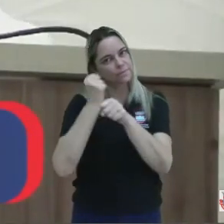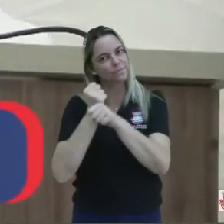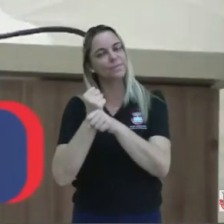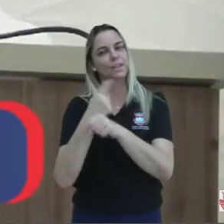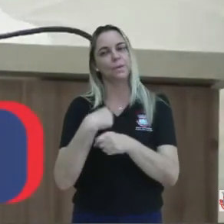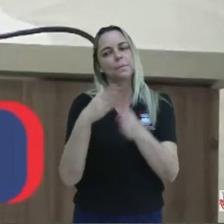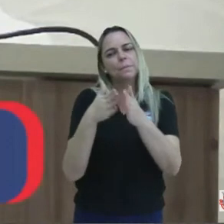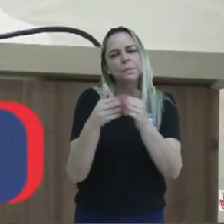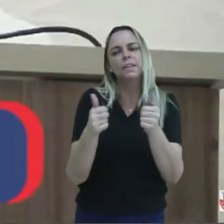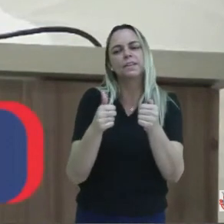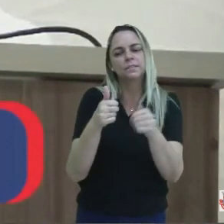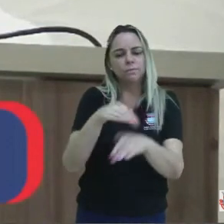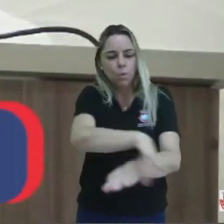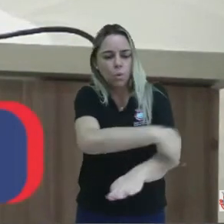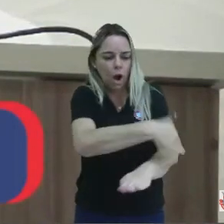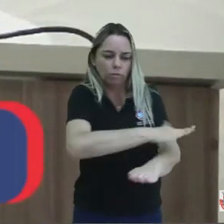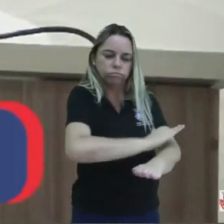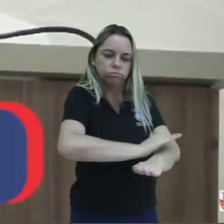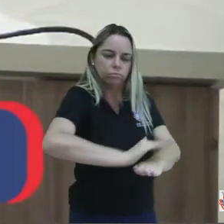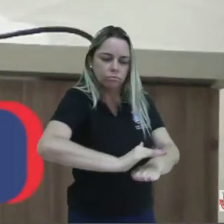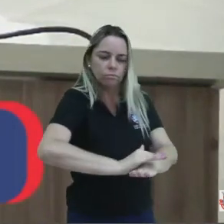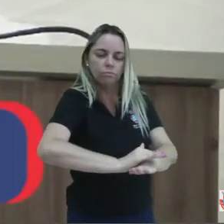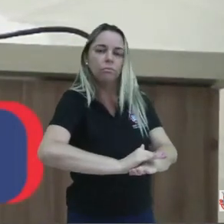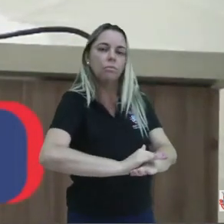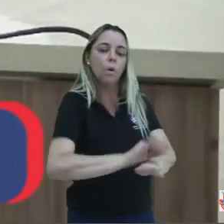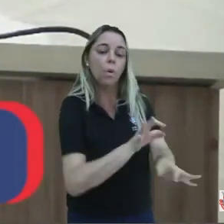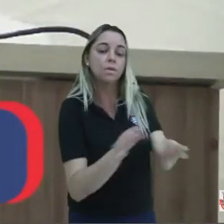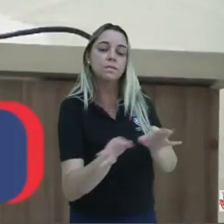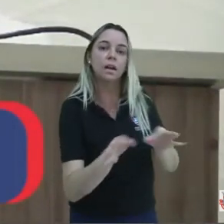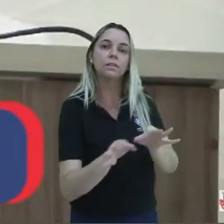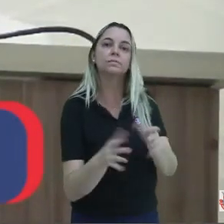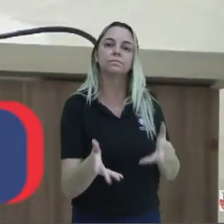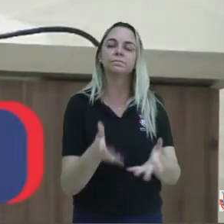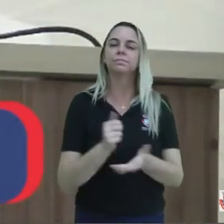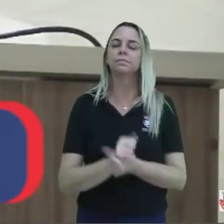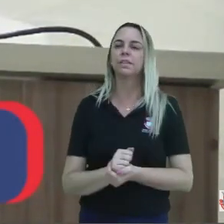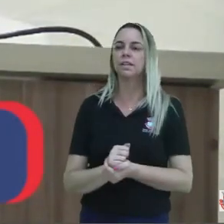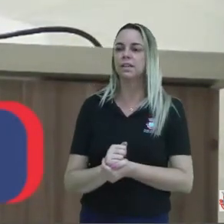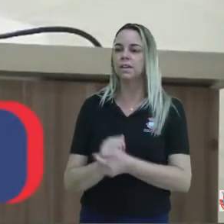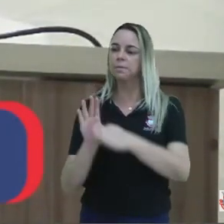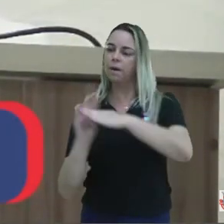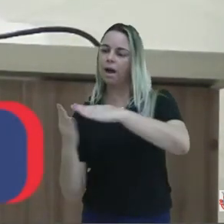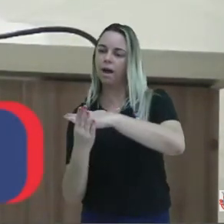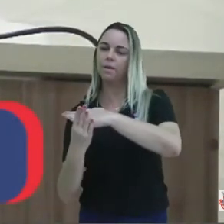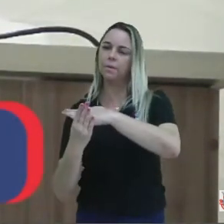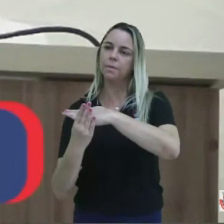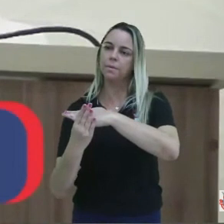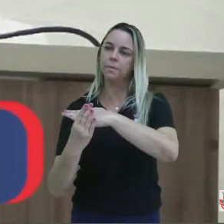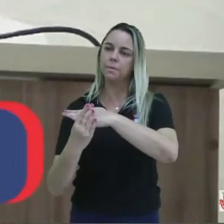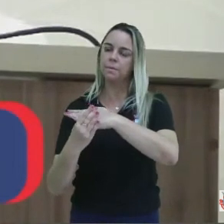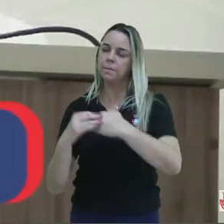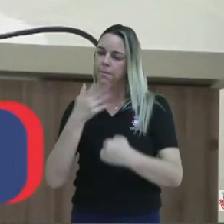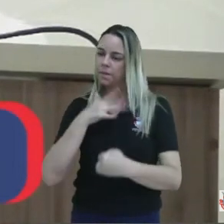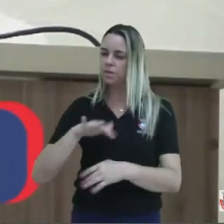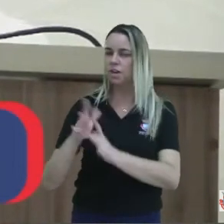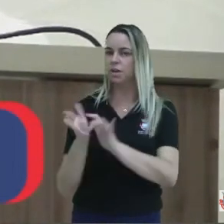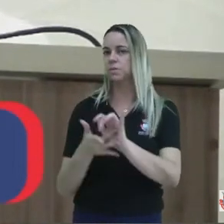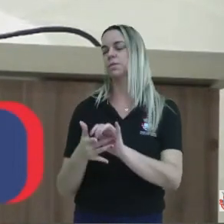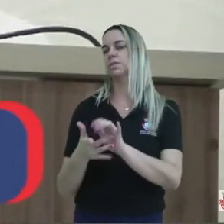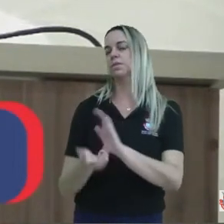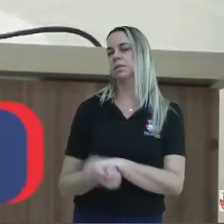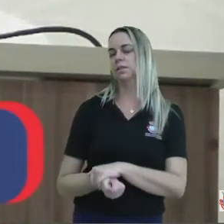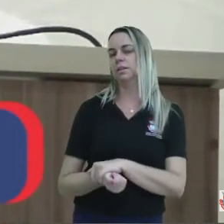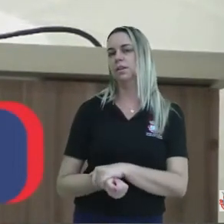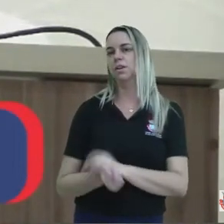que Deus te abençoe, te dê muita saúde, paz e livramento. E também quero agradecer a André,